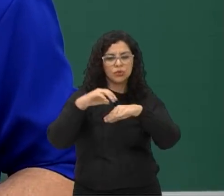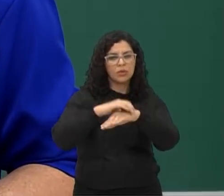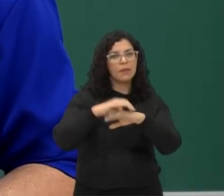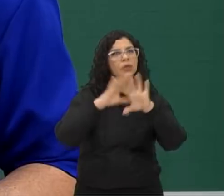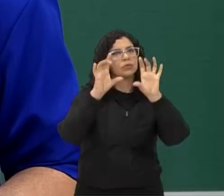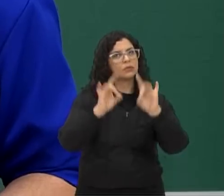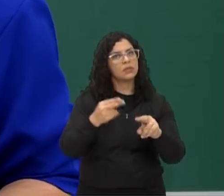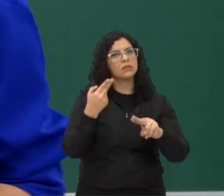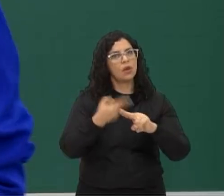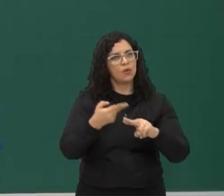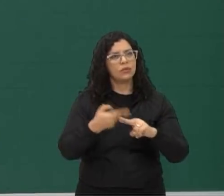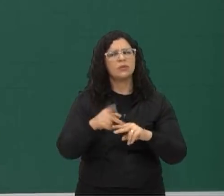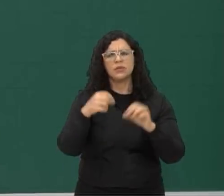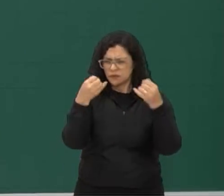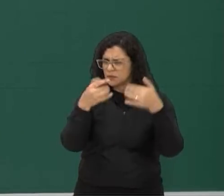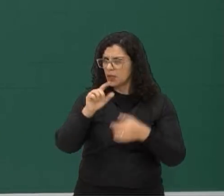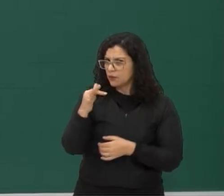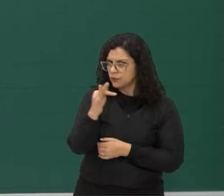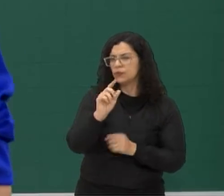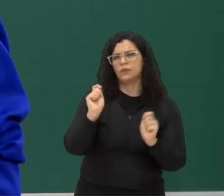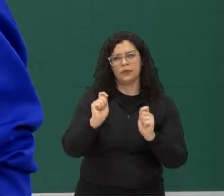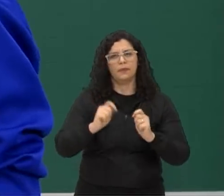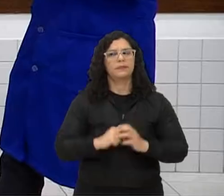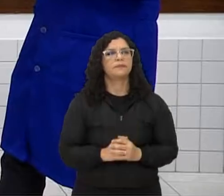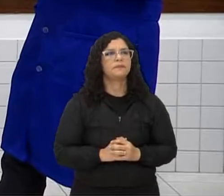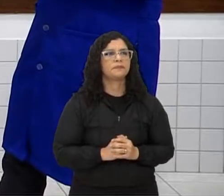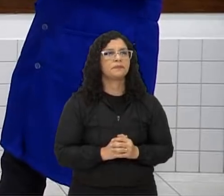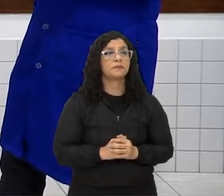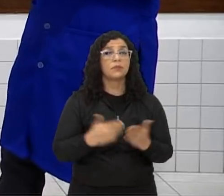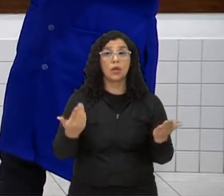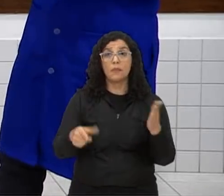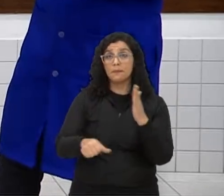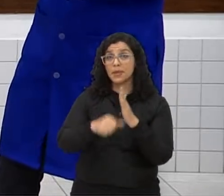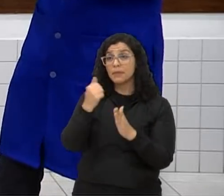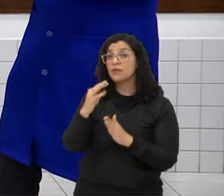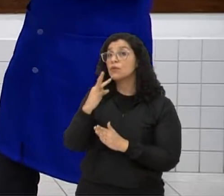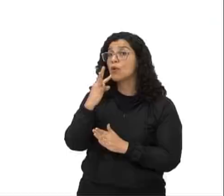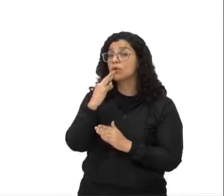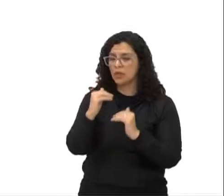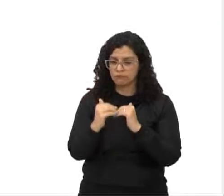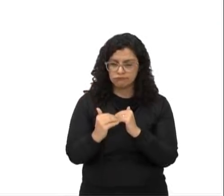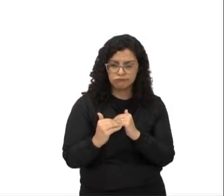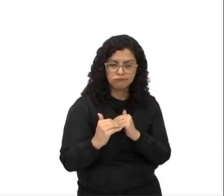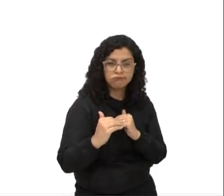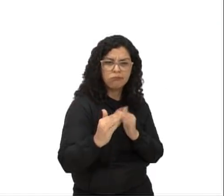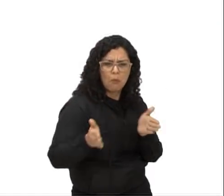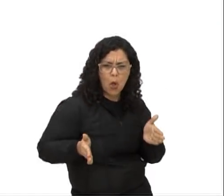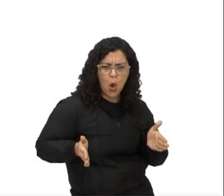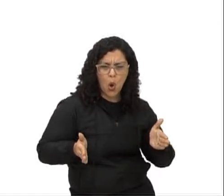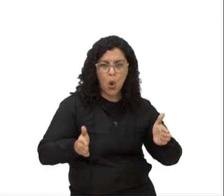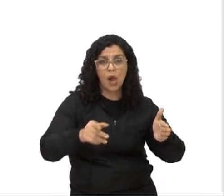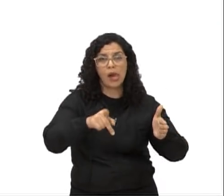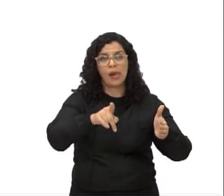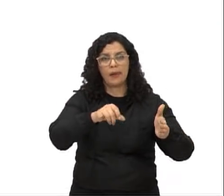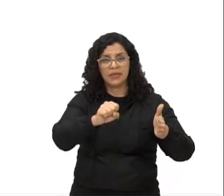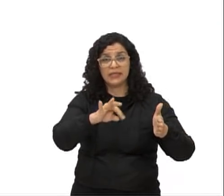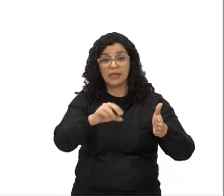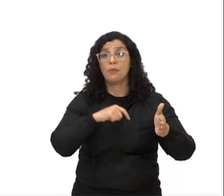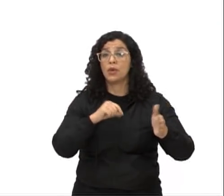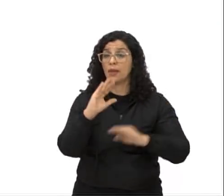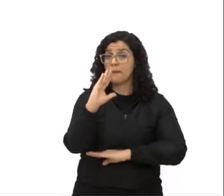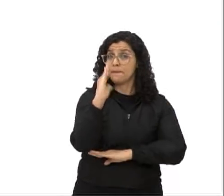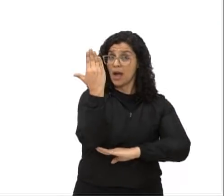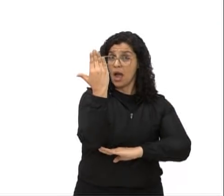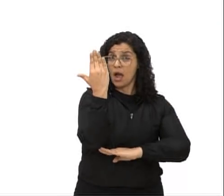os sapatos especiais. Mas a gente vai falar um pouquinho mais sobre isso, tá? Primeiro, vamos conhecer a pista. Então, olha só. A pista ela pode ser feita